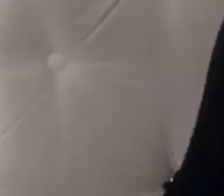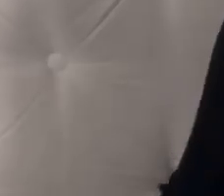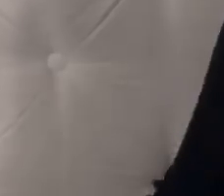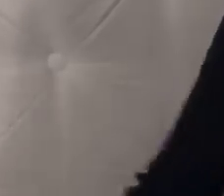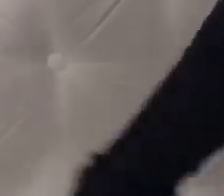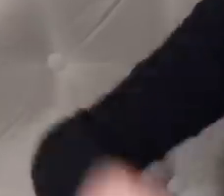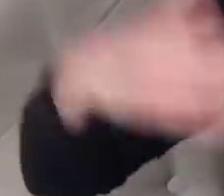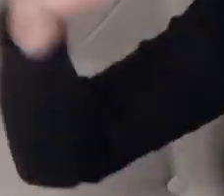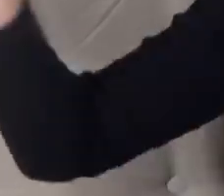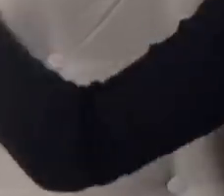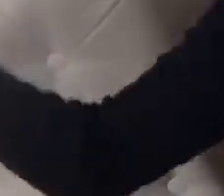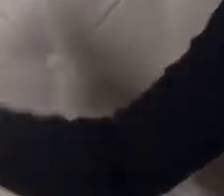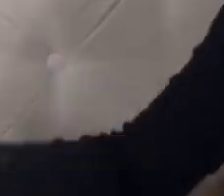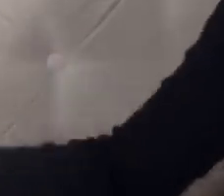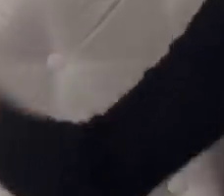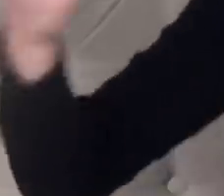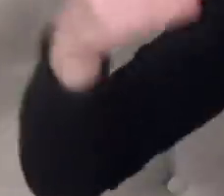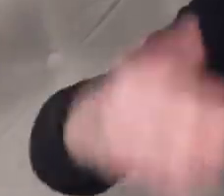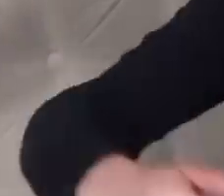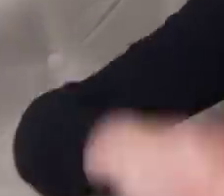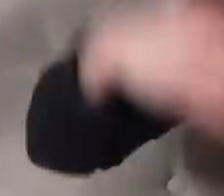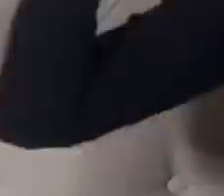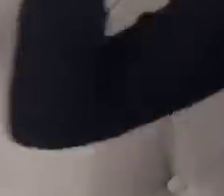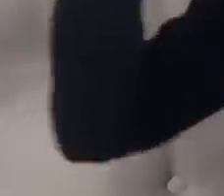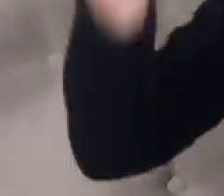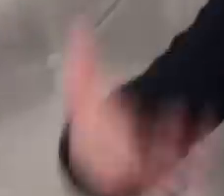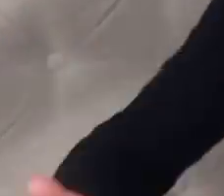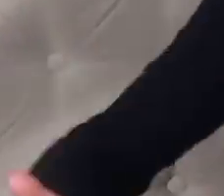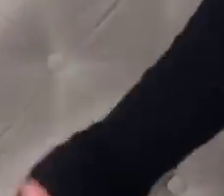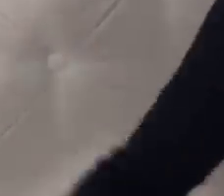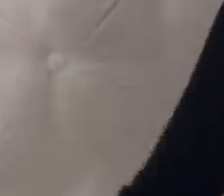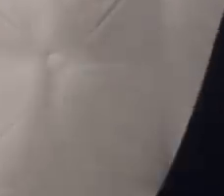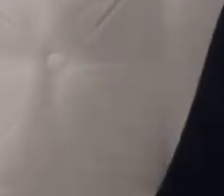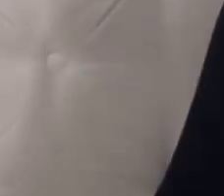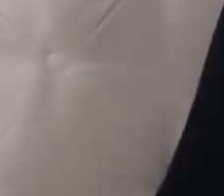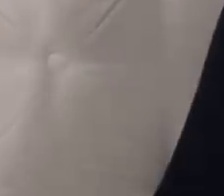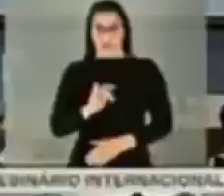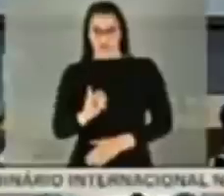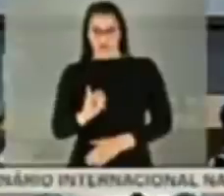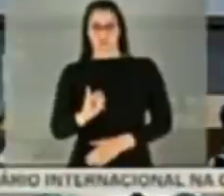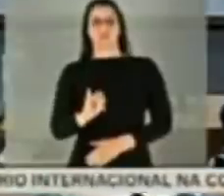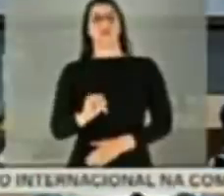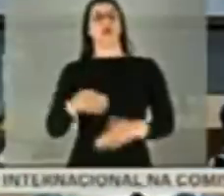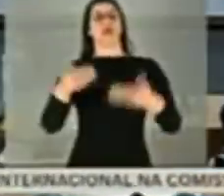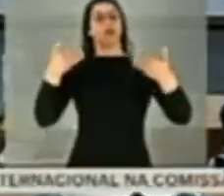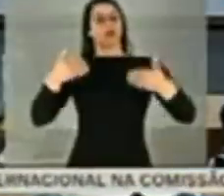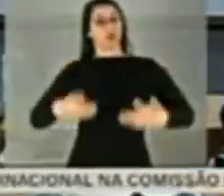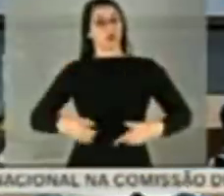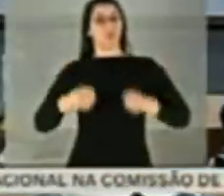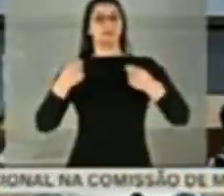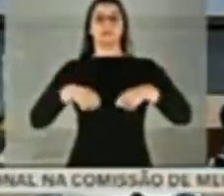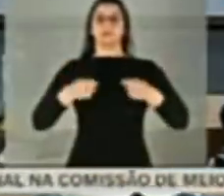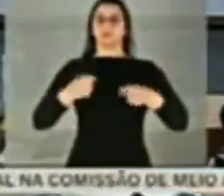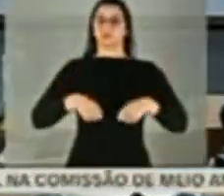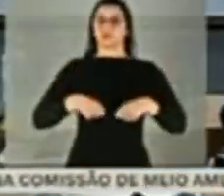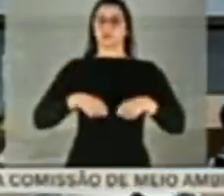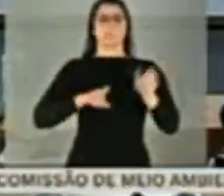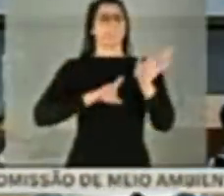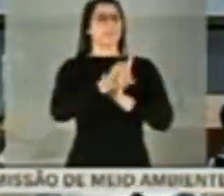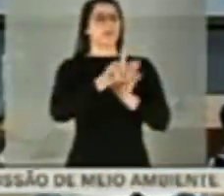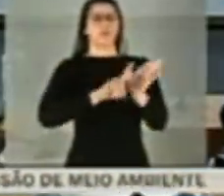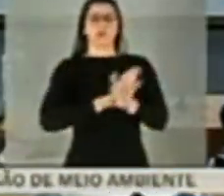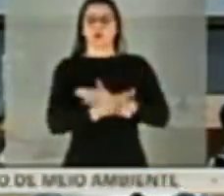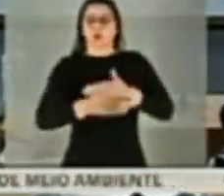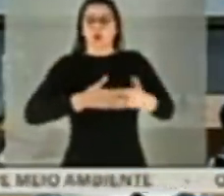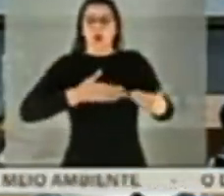fazer perguntas para não dar a oportunidade do depoente expor mais ainda o seu azia. Fazer qualquer pergunta